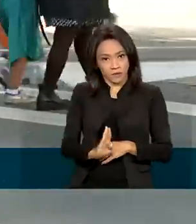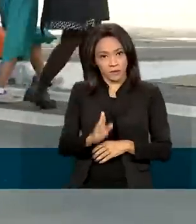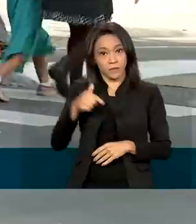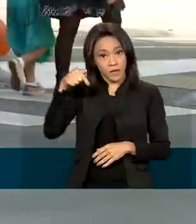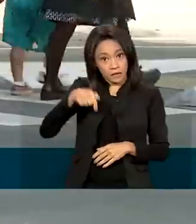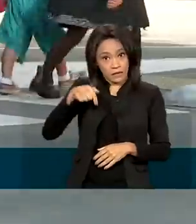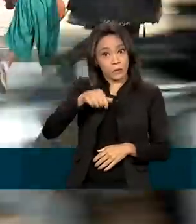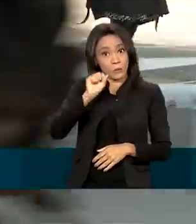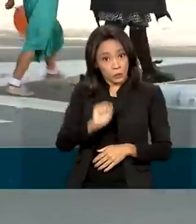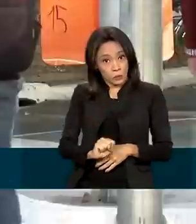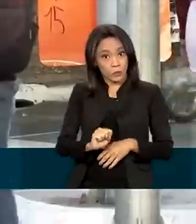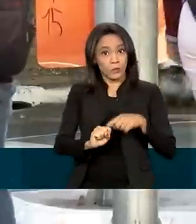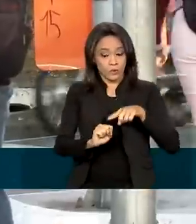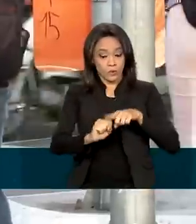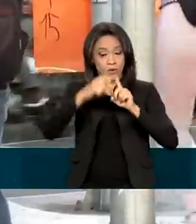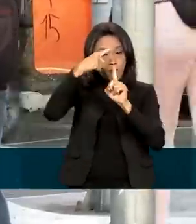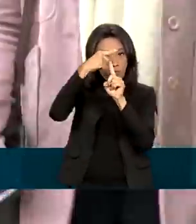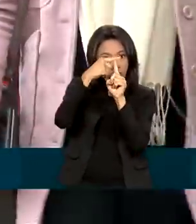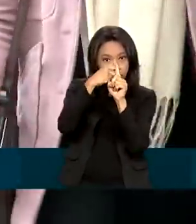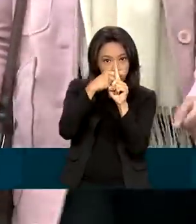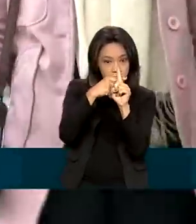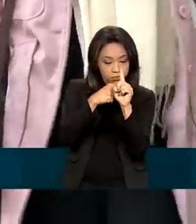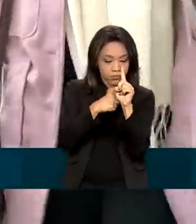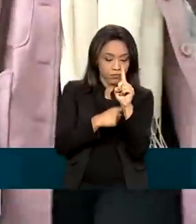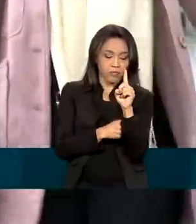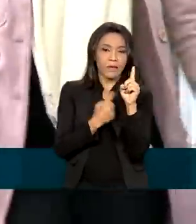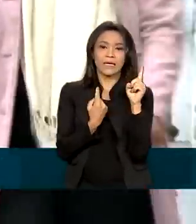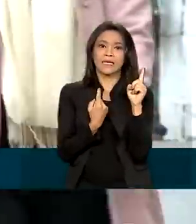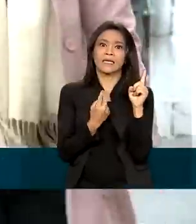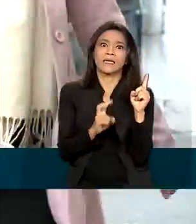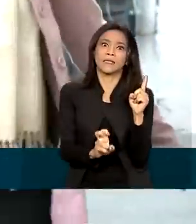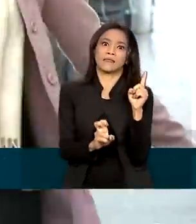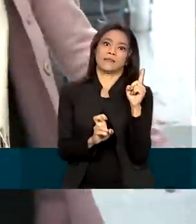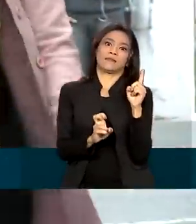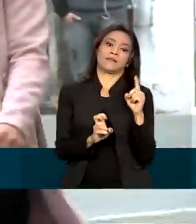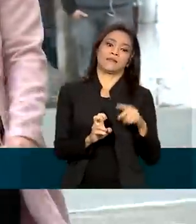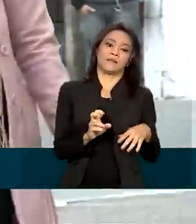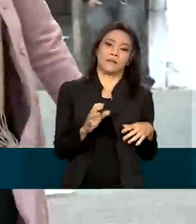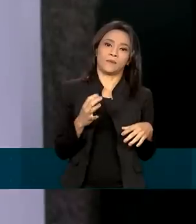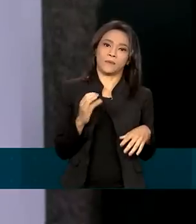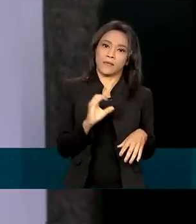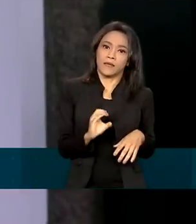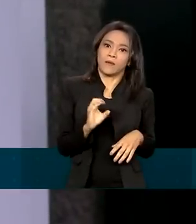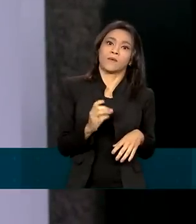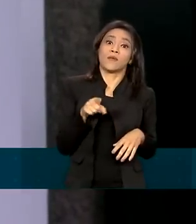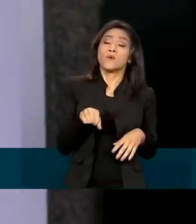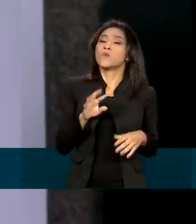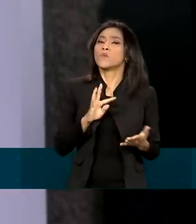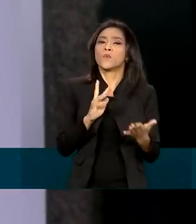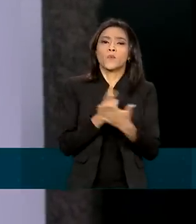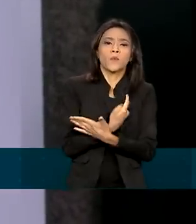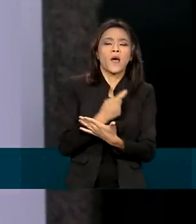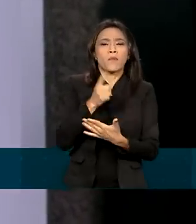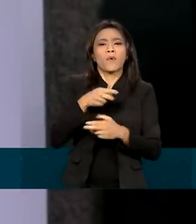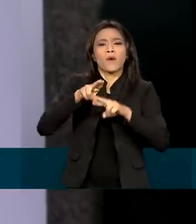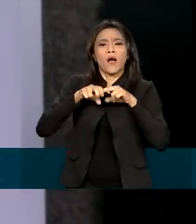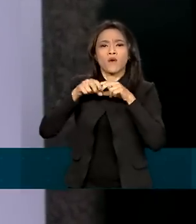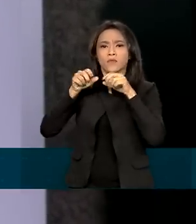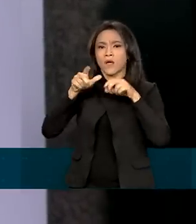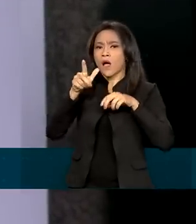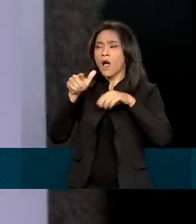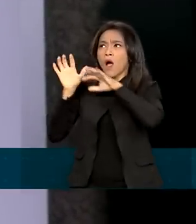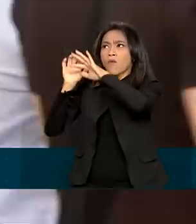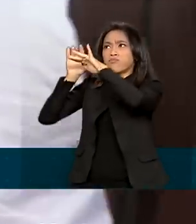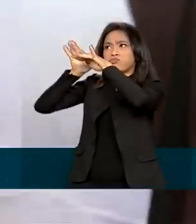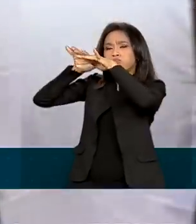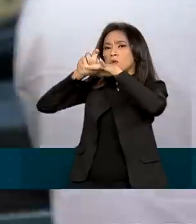lá, né, de quedas de temperatura em torno de 15 graus Celsius, né? Segundo o IMET, a causa é uma frente fria, né, que atua aí